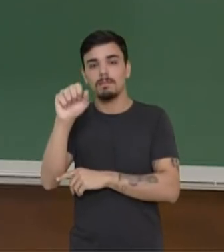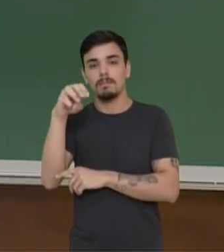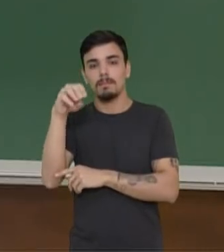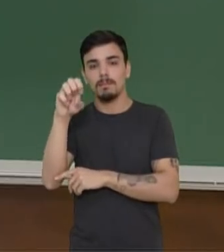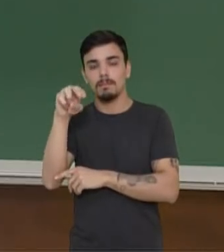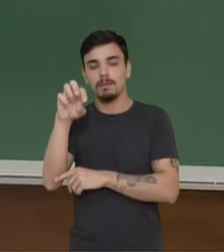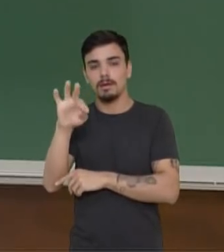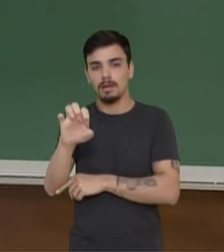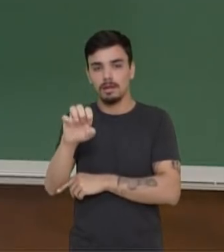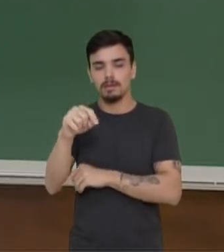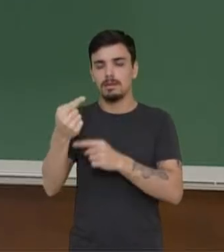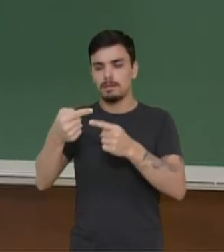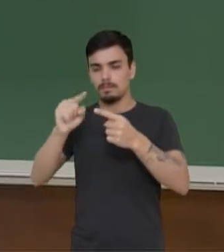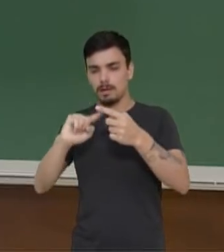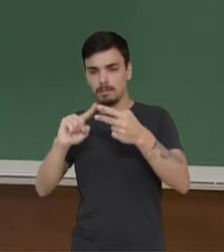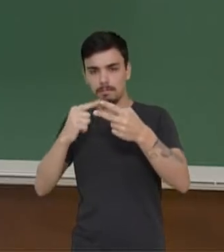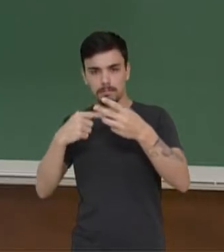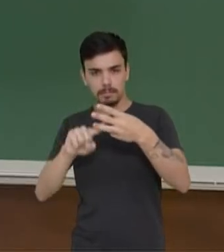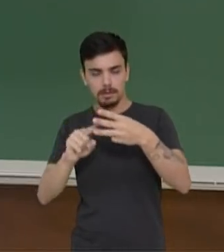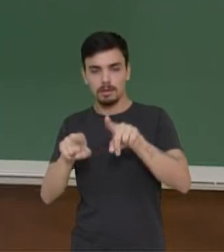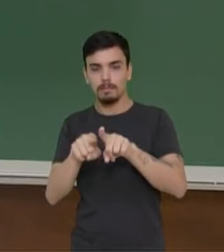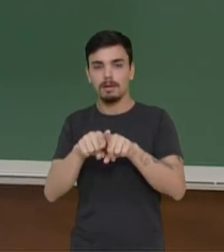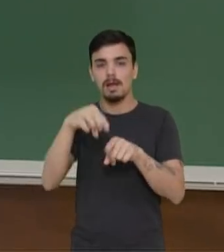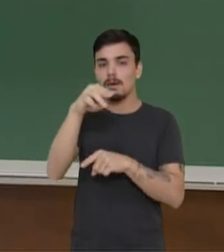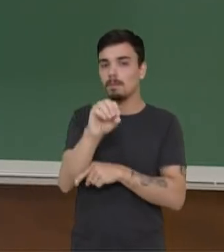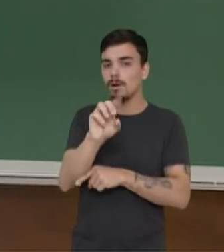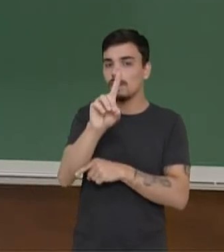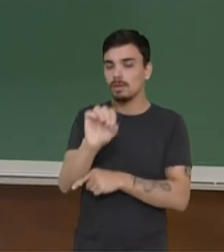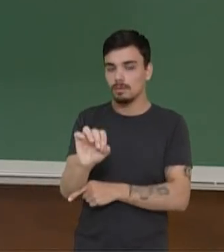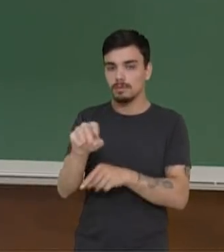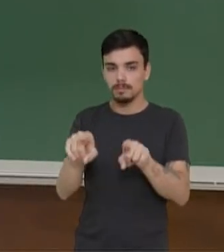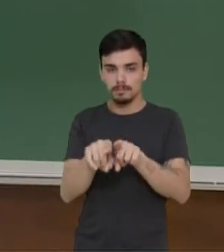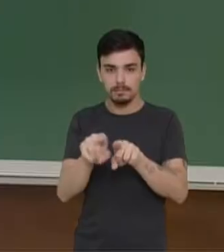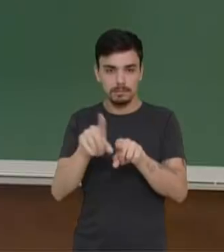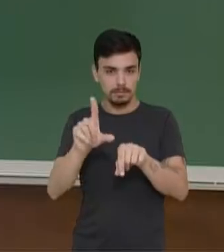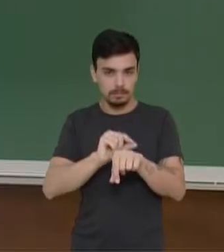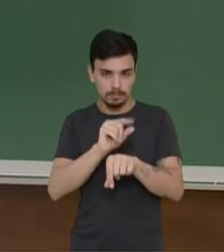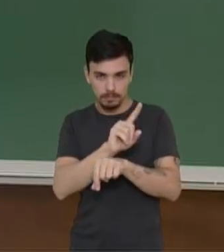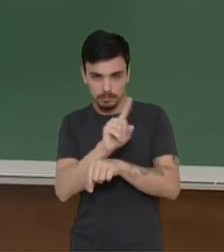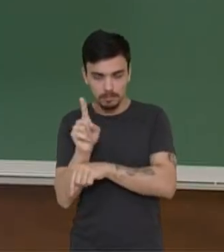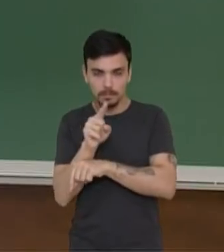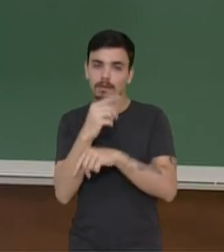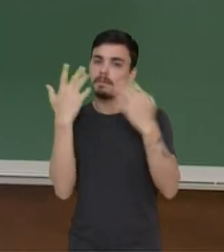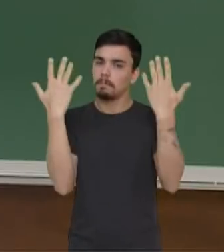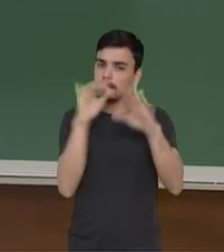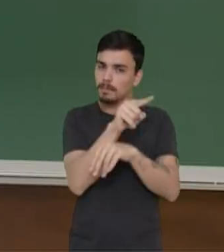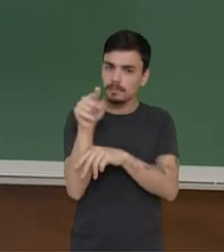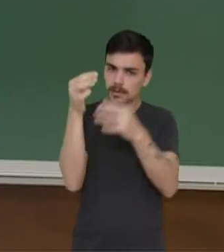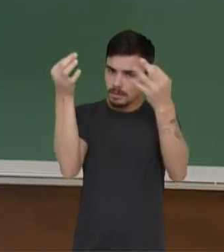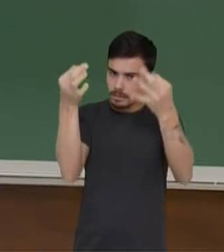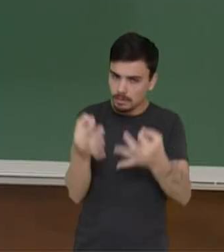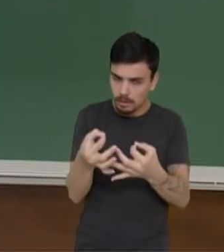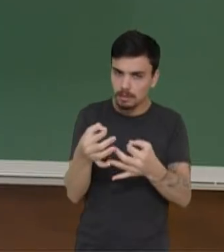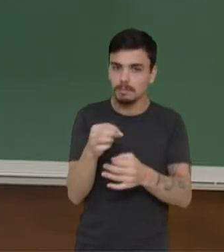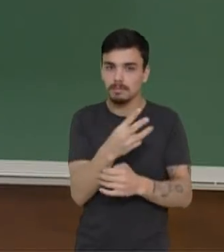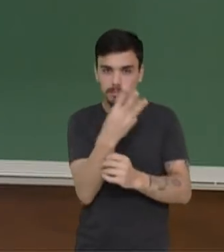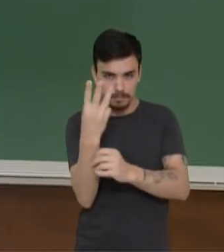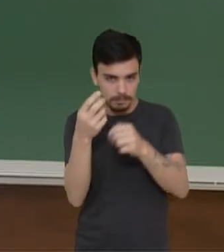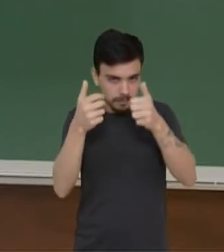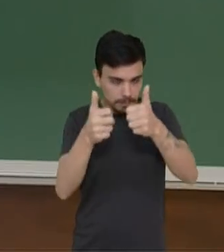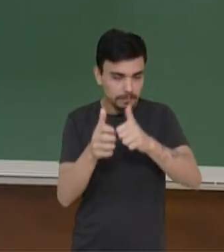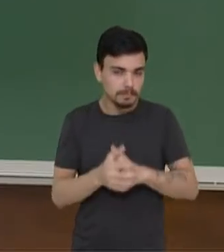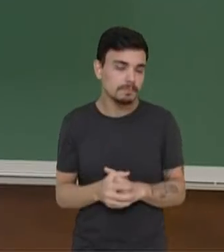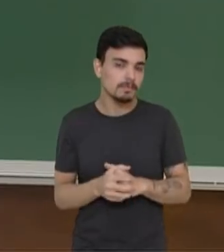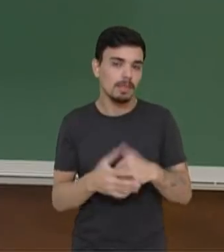suavemente, seriamente são advérbios de modo e não é o nosso advérbio de negação. Parabéns para quem conseguiu acertar aí pelo menos 3,